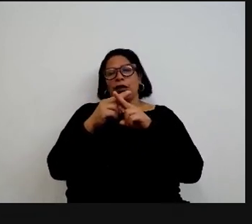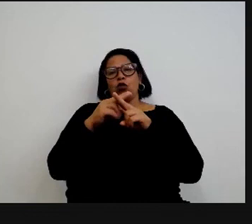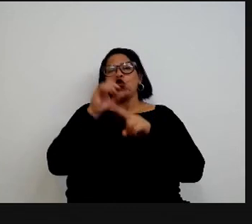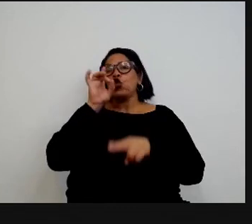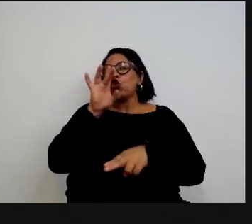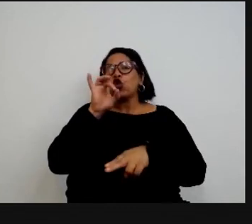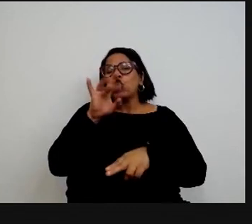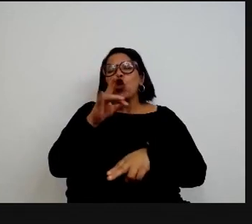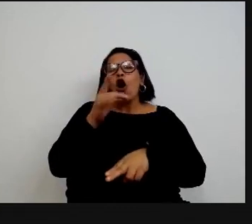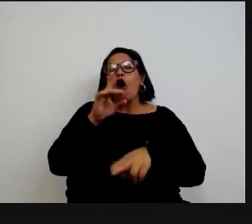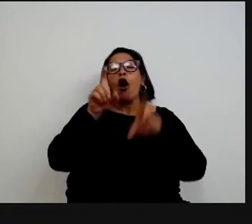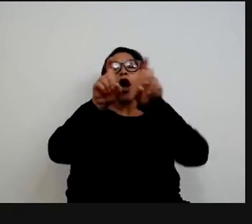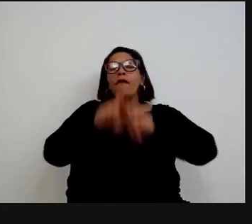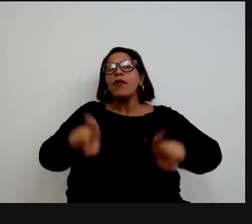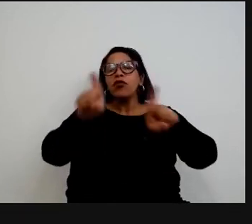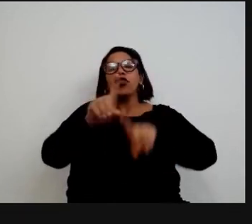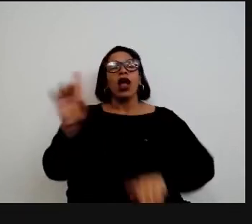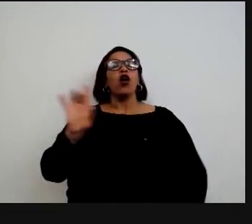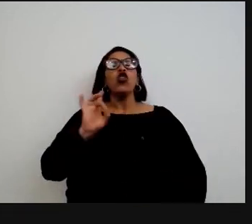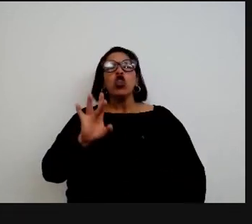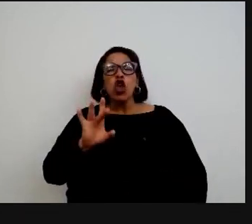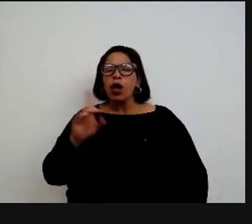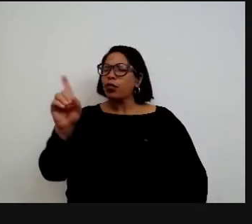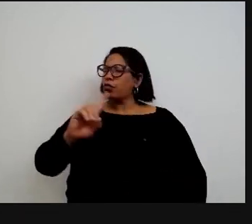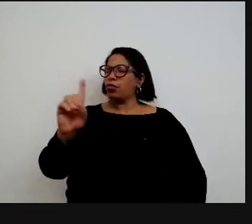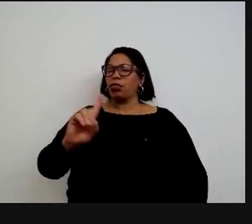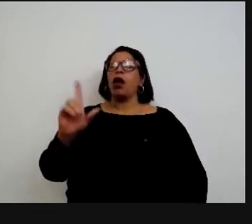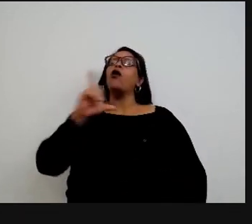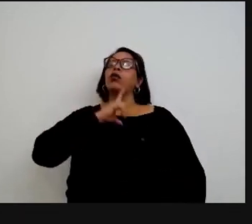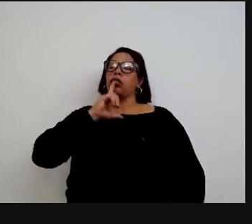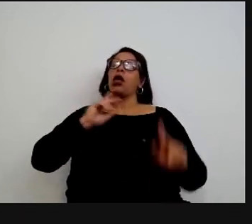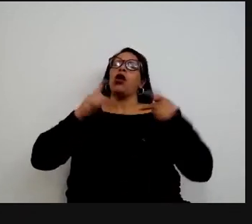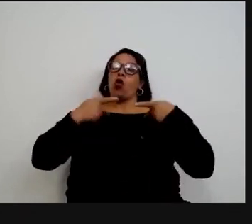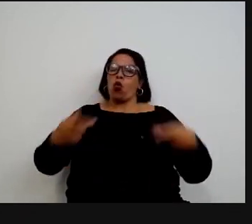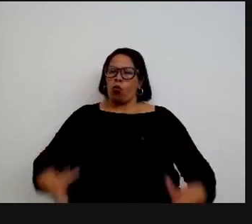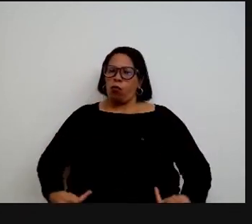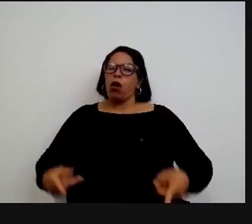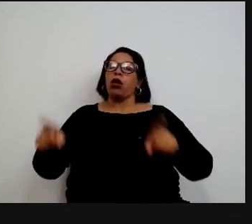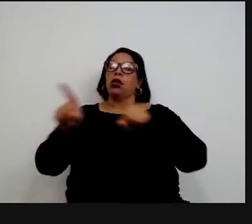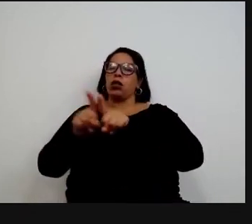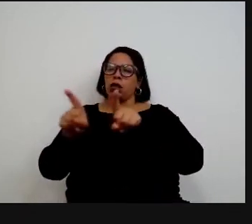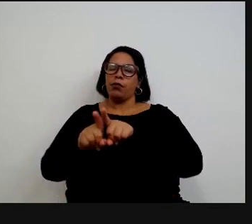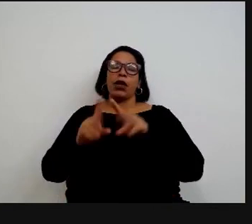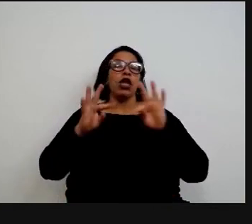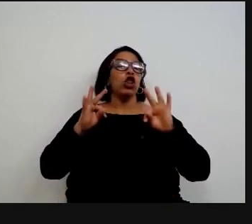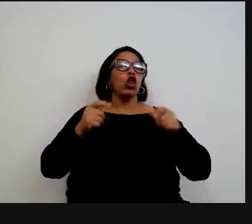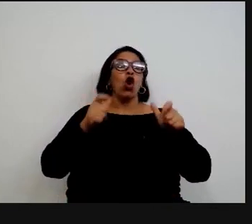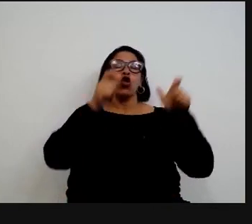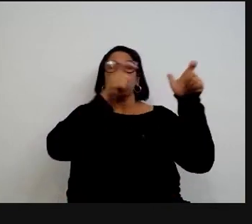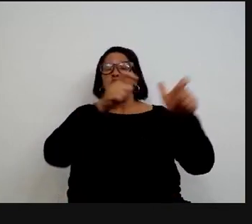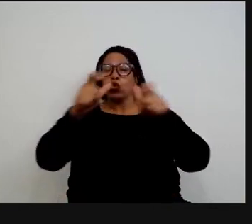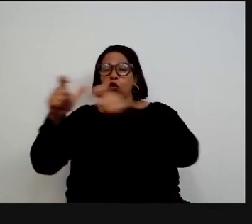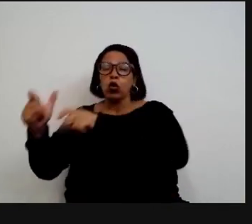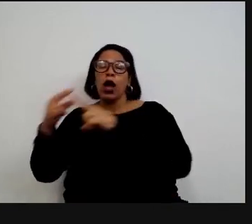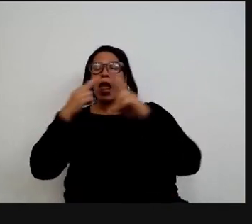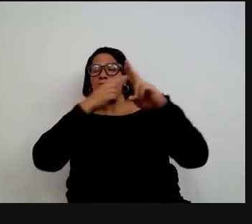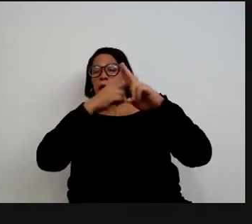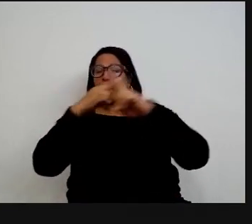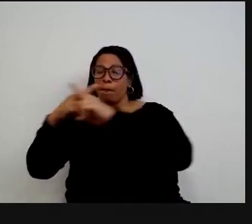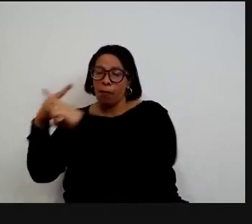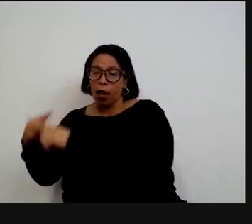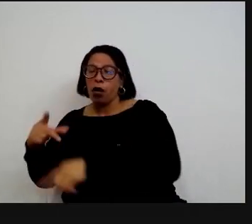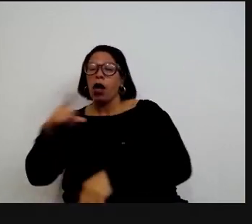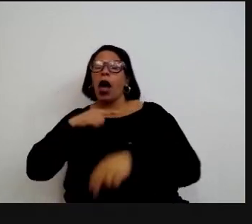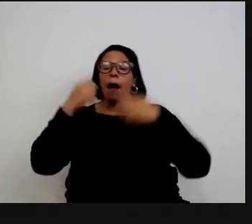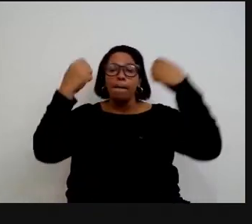o digital. Nós temos a parte humana, que funciona muito e que funciona em todas as unidades, para que a gente possa entender